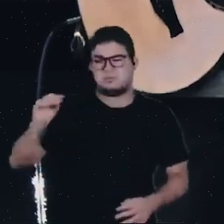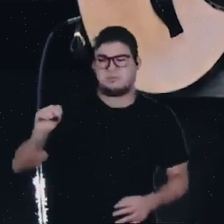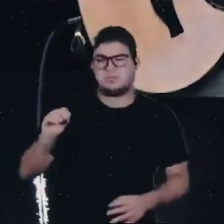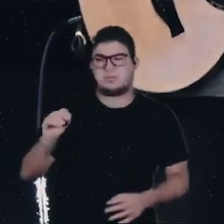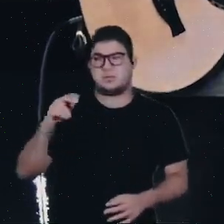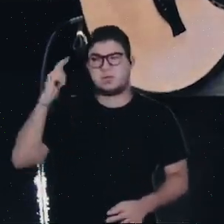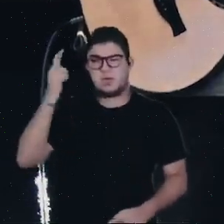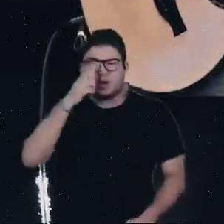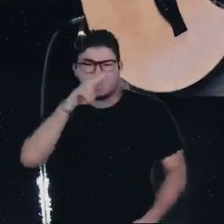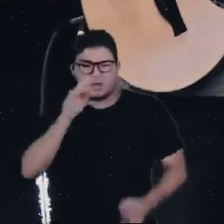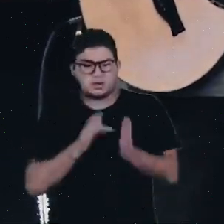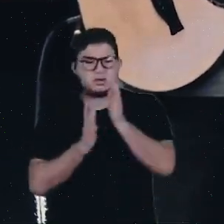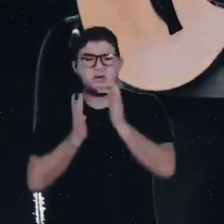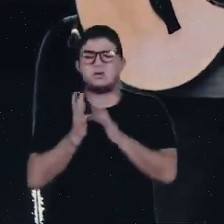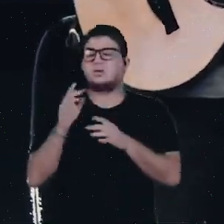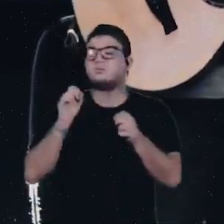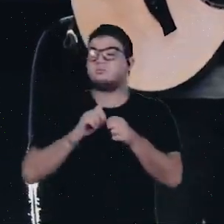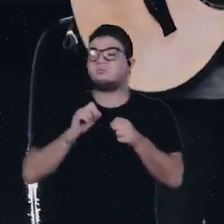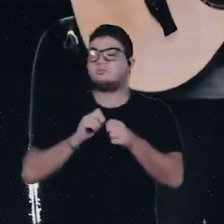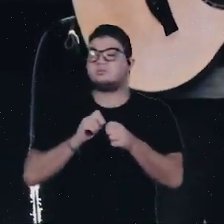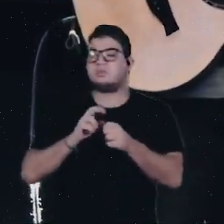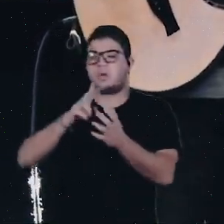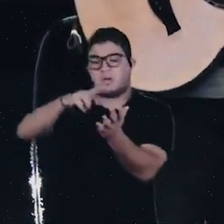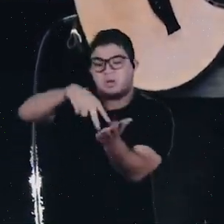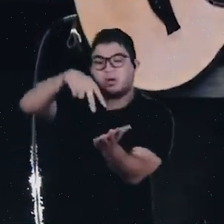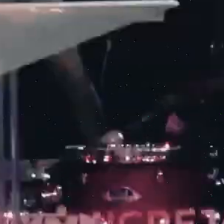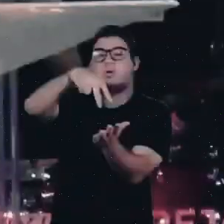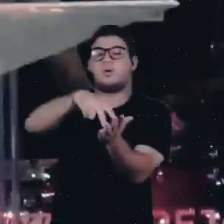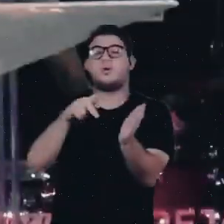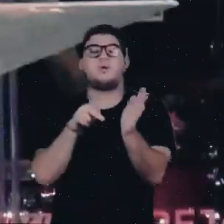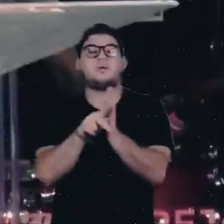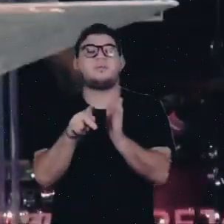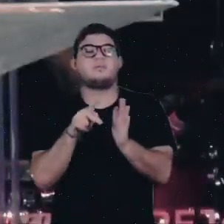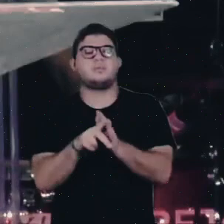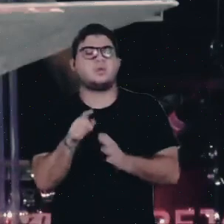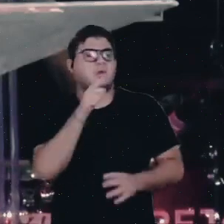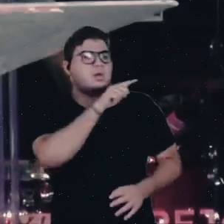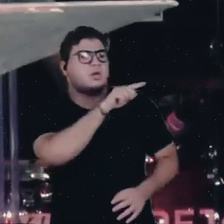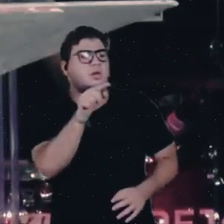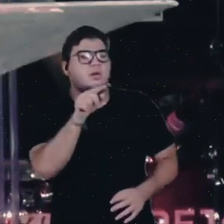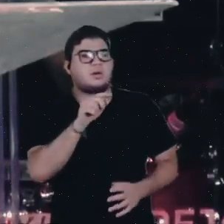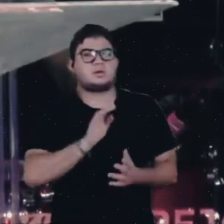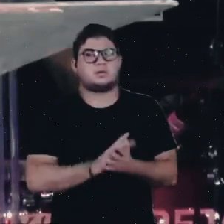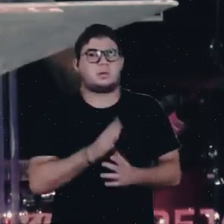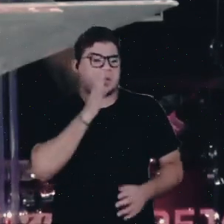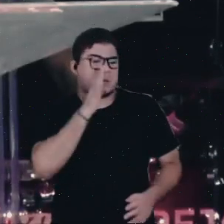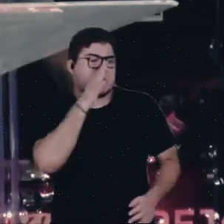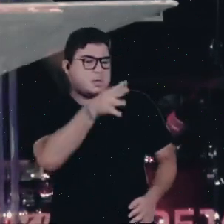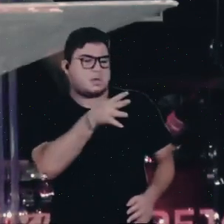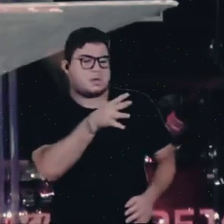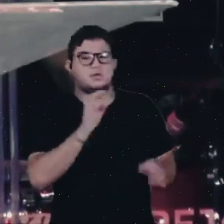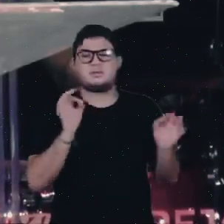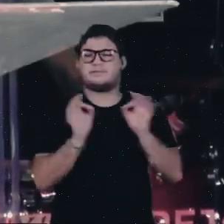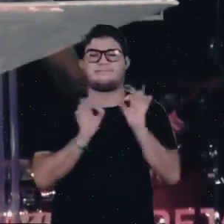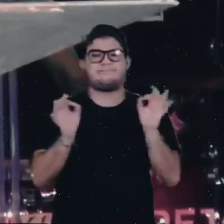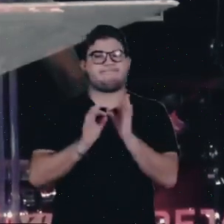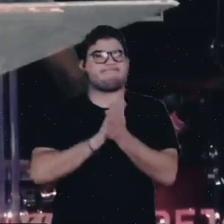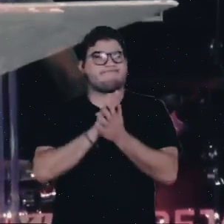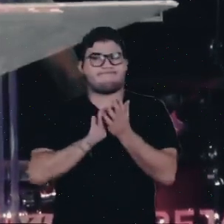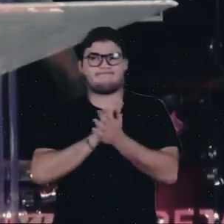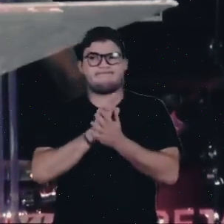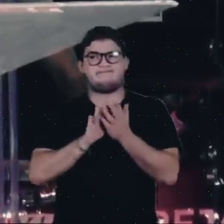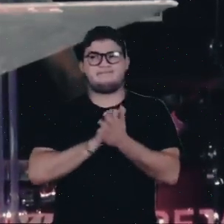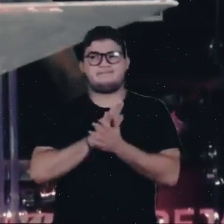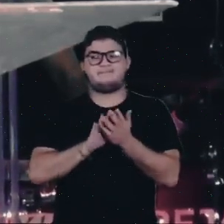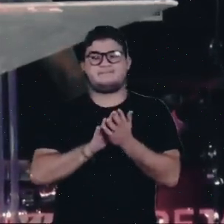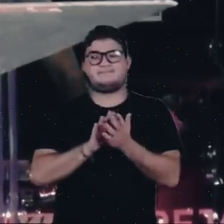faz. Jesus se põe de pé e pergunta à mulher: onde estão eles? Ninguém a condenou? Ninguém, Senhor, disse ela. Declarou Jesus: